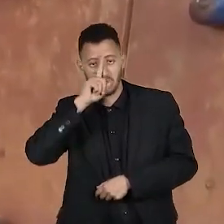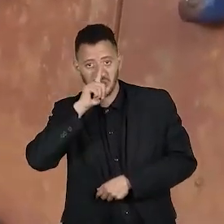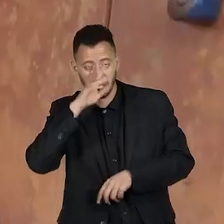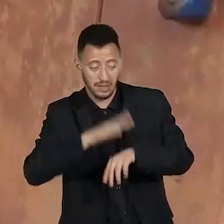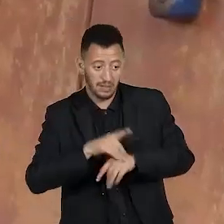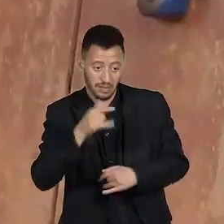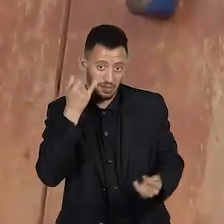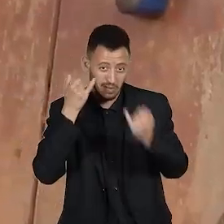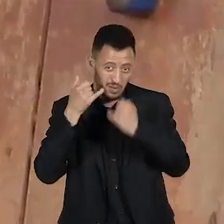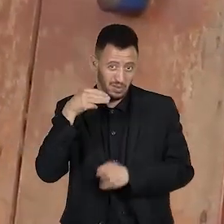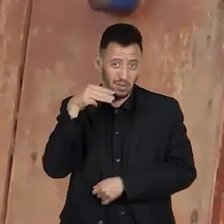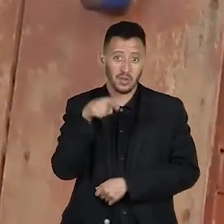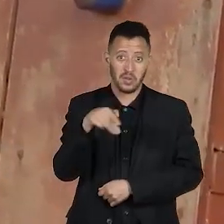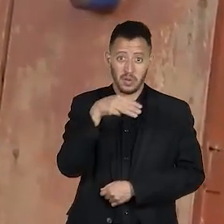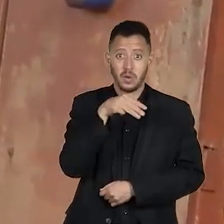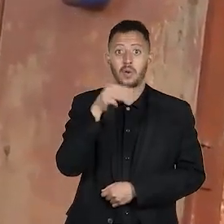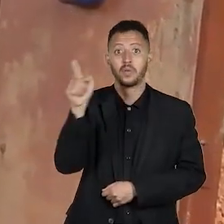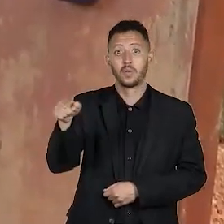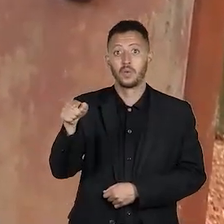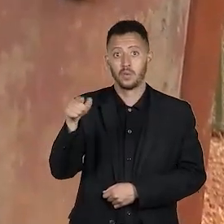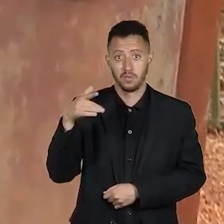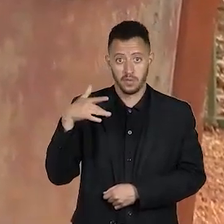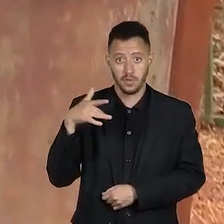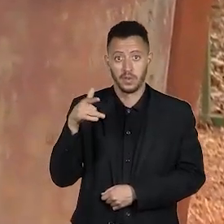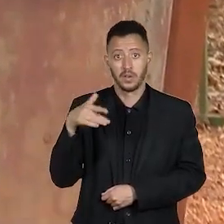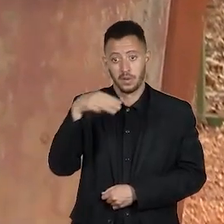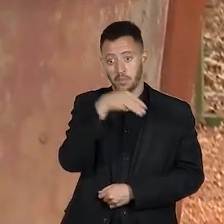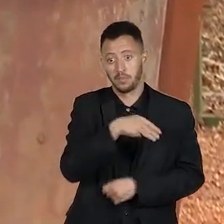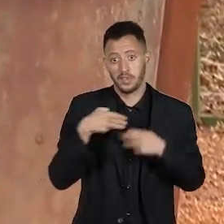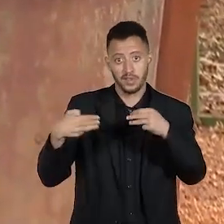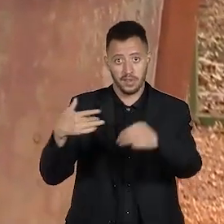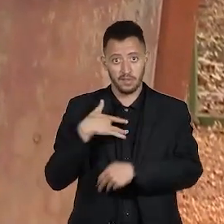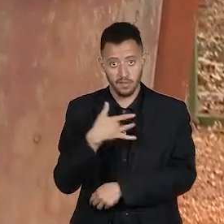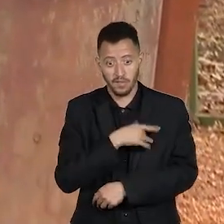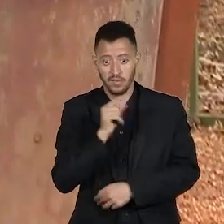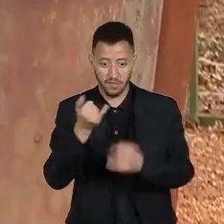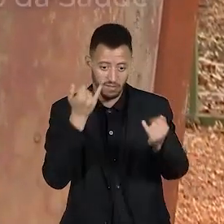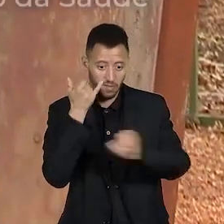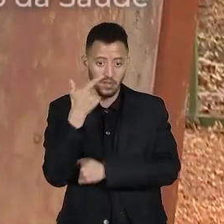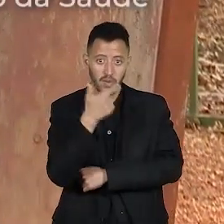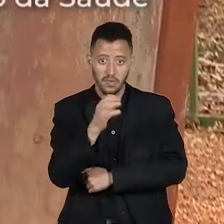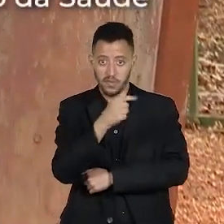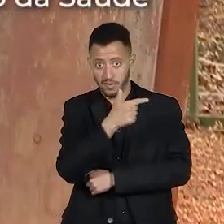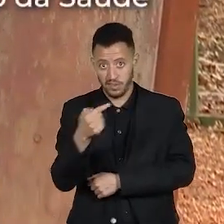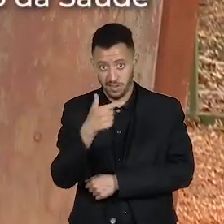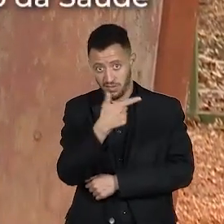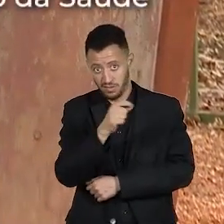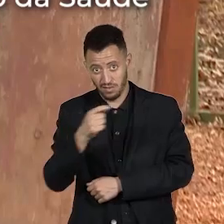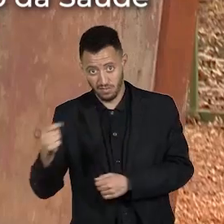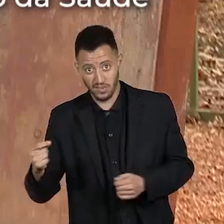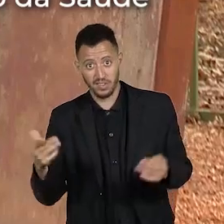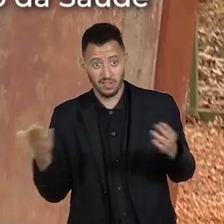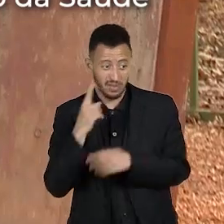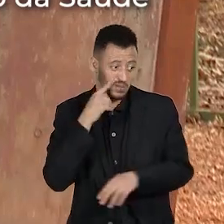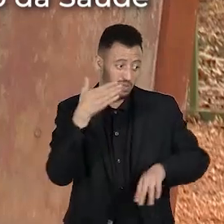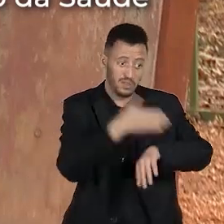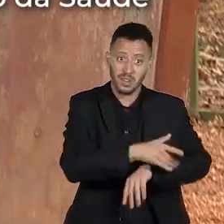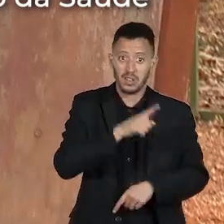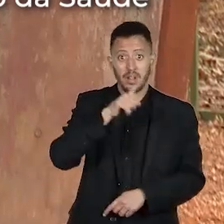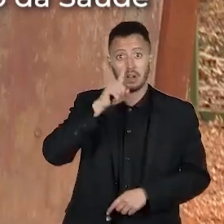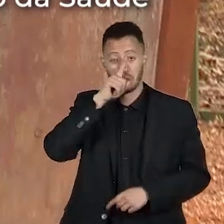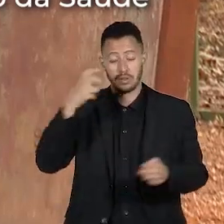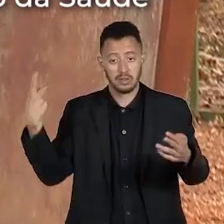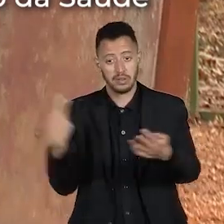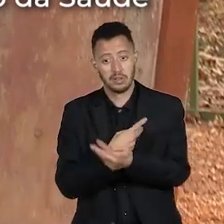riscos. Segundo os dados do Ministério da Saúde, entre 2007 e 2020, foram registrados quase 30 mil